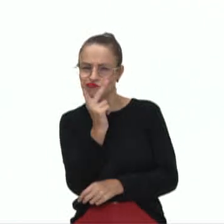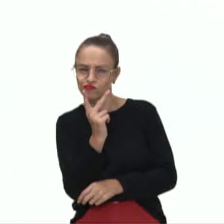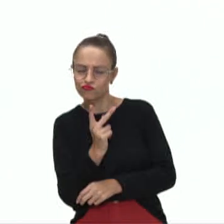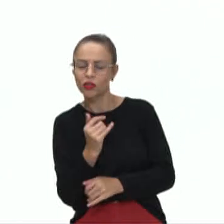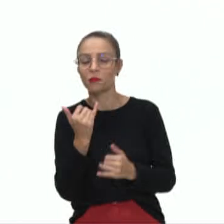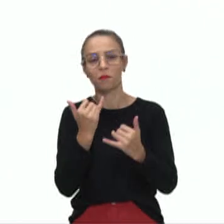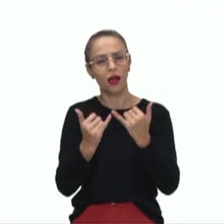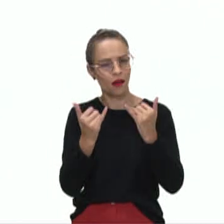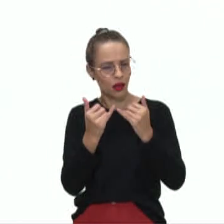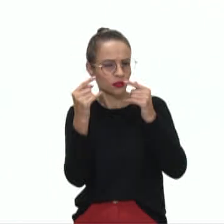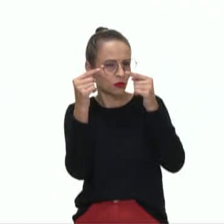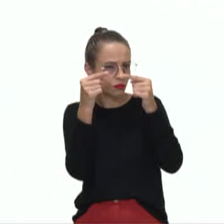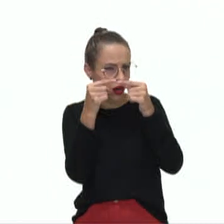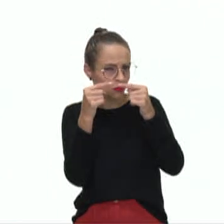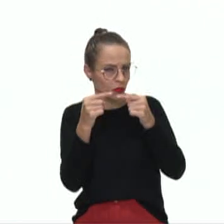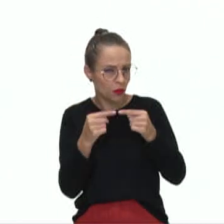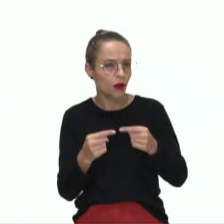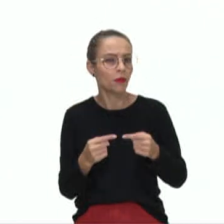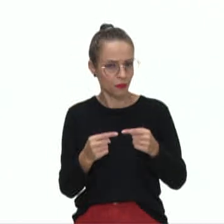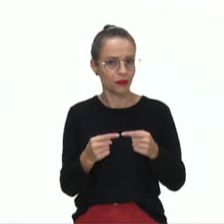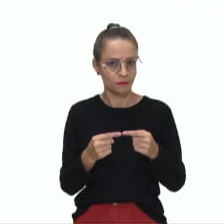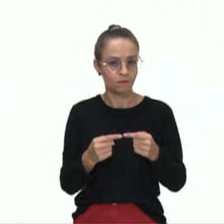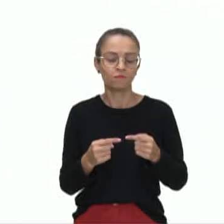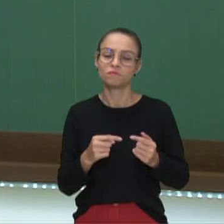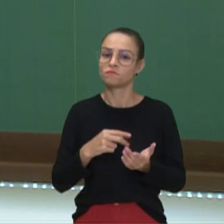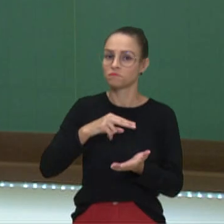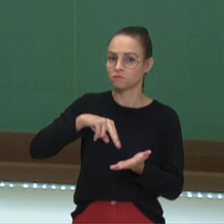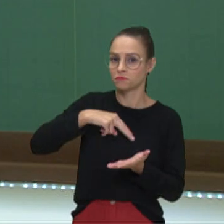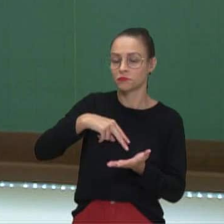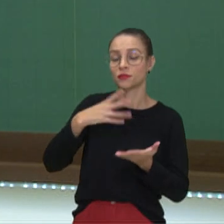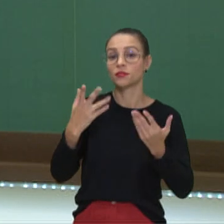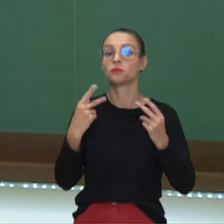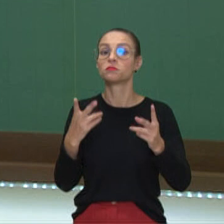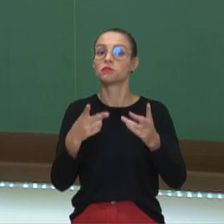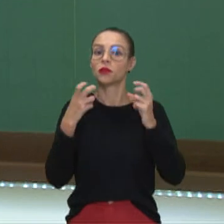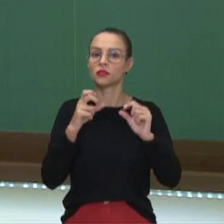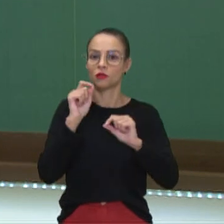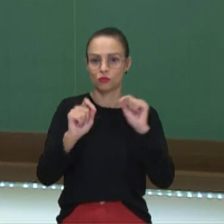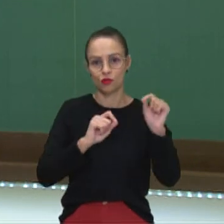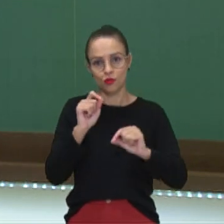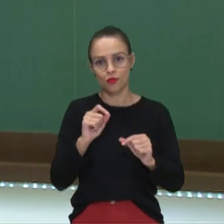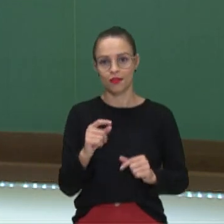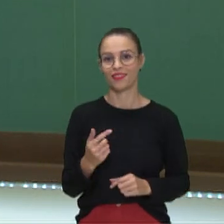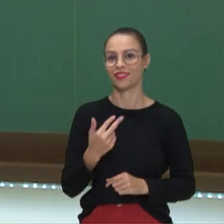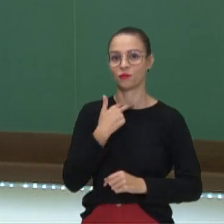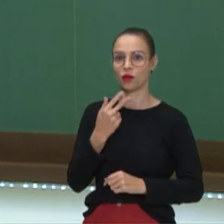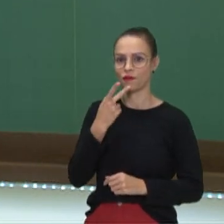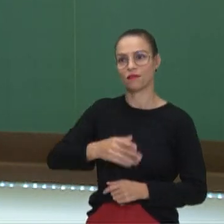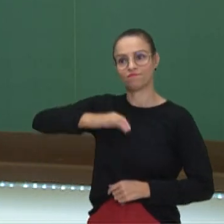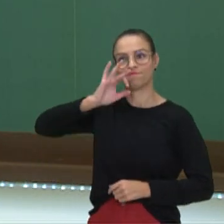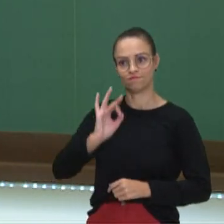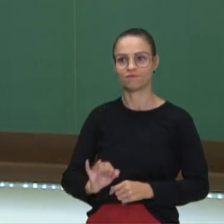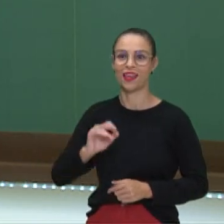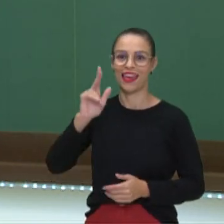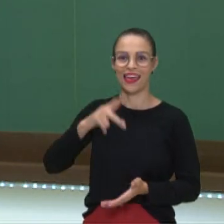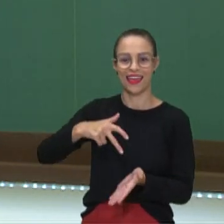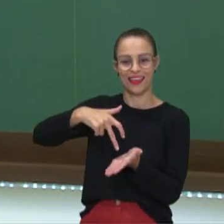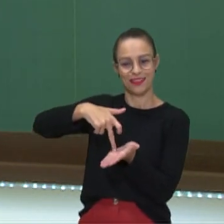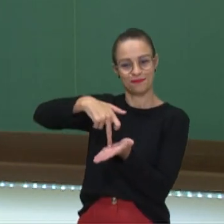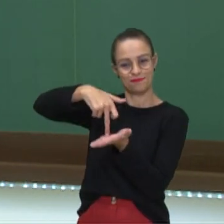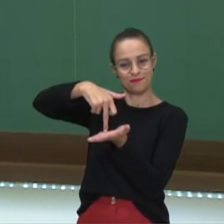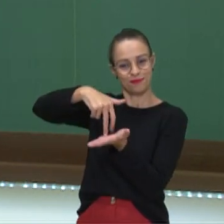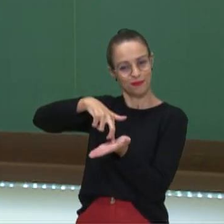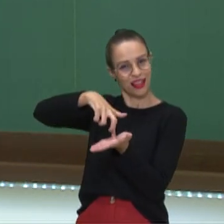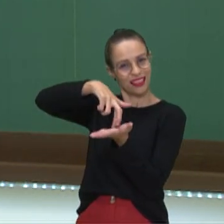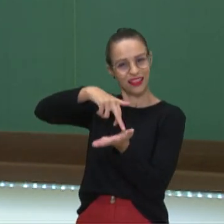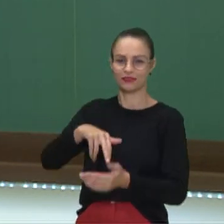como combinados entre as figuras, né? Então a gente percebe, por mais que a gente não possa falar ali que tem um balé, que tem, né? Não tem